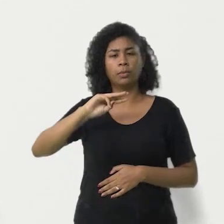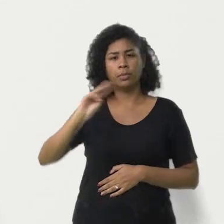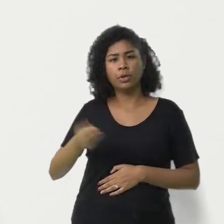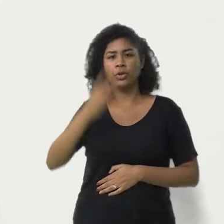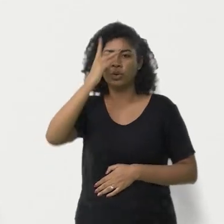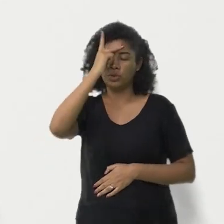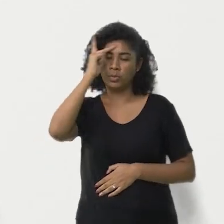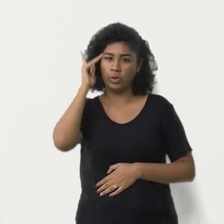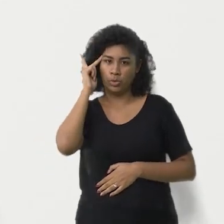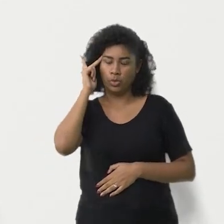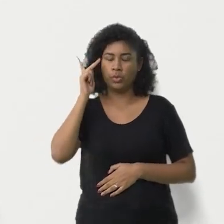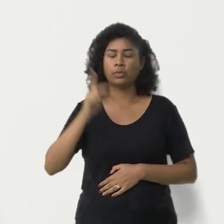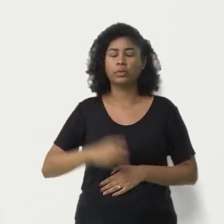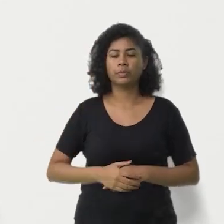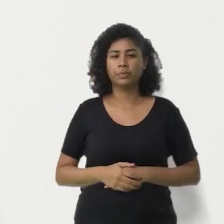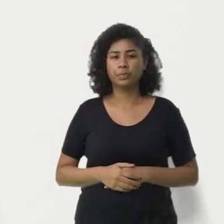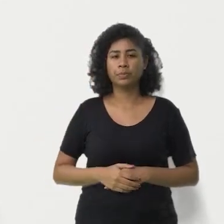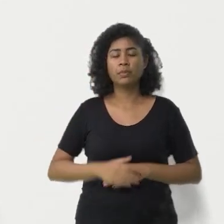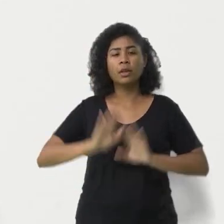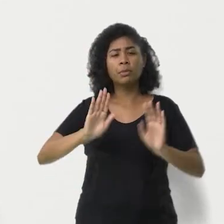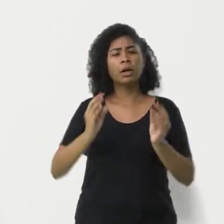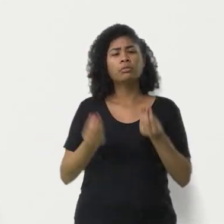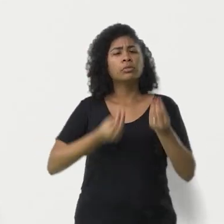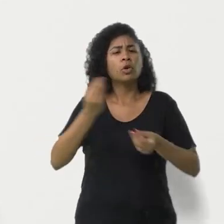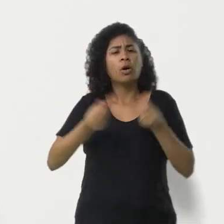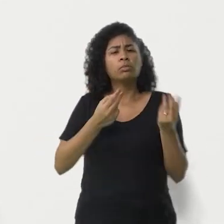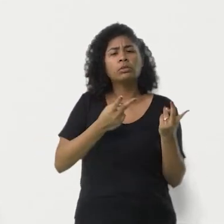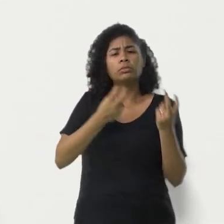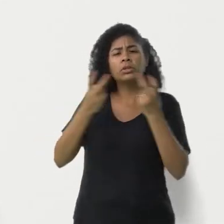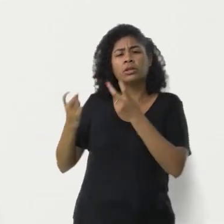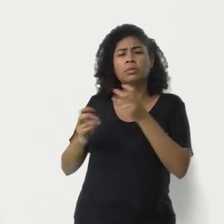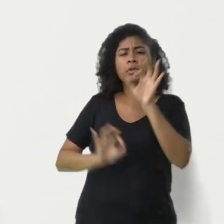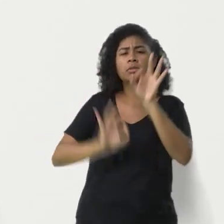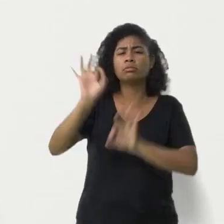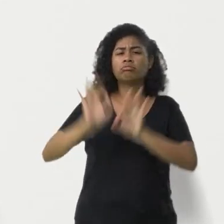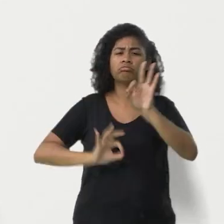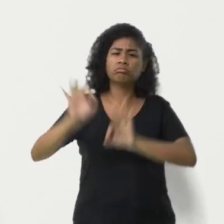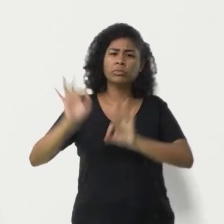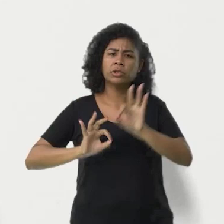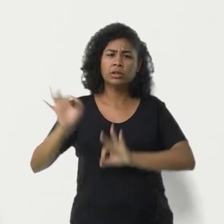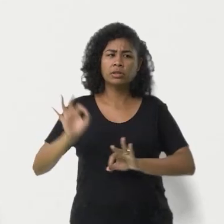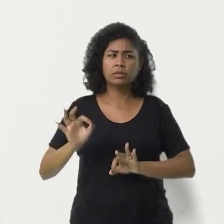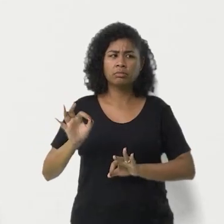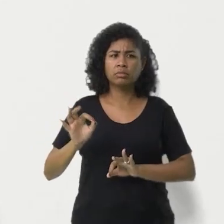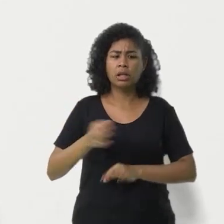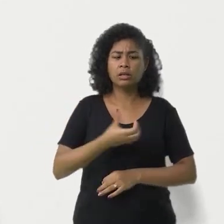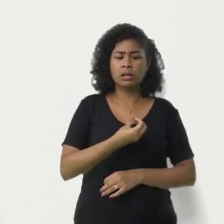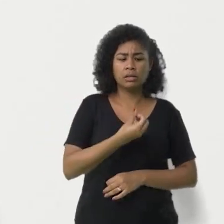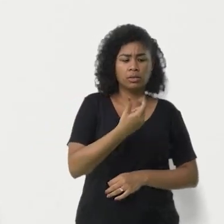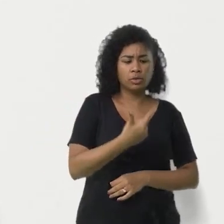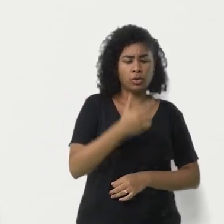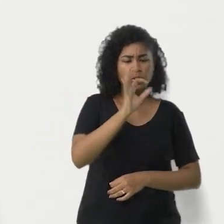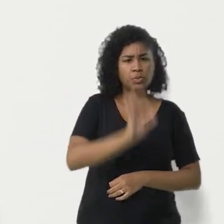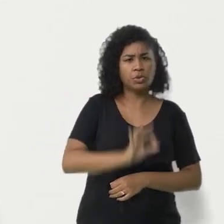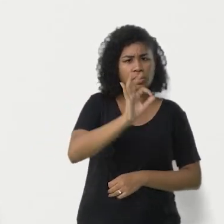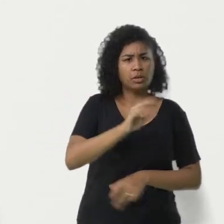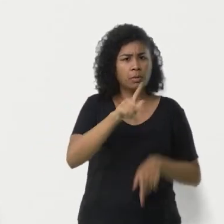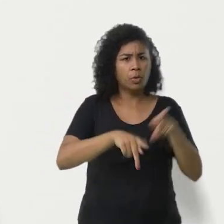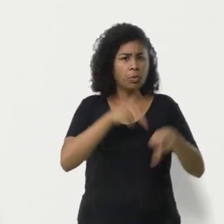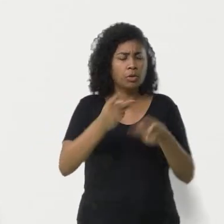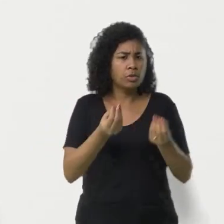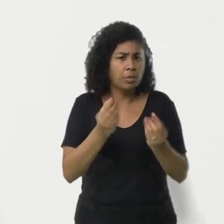habitantes. Agora, como é que a gente verifica que ocorre essas divisões aí, né, de 62% da população?